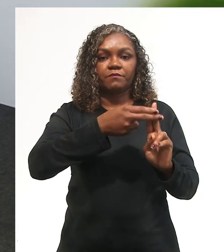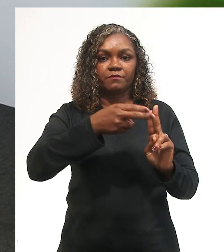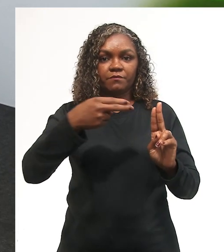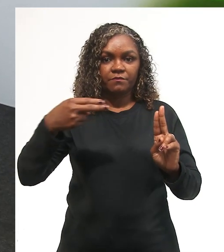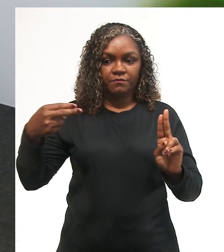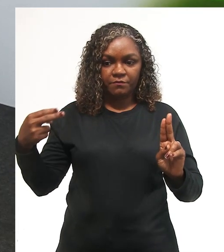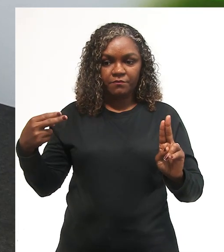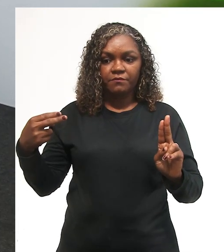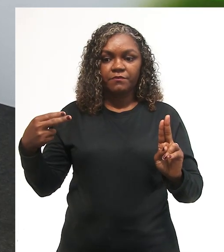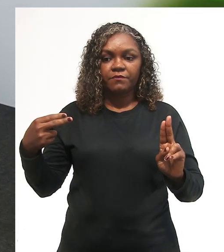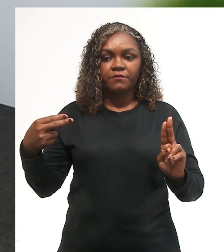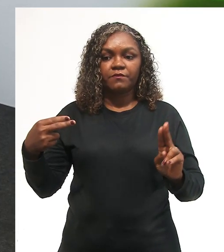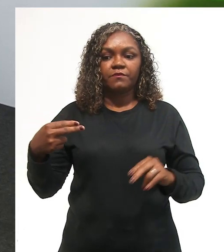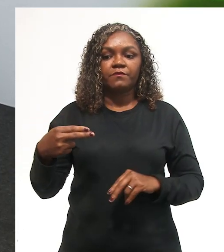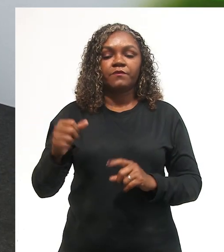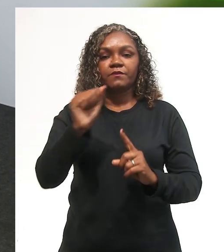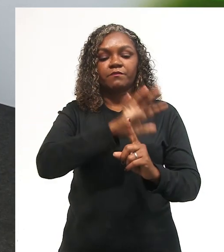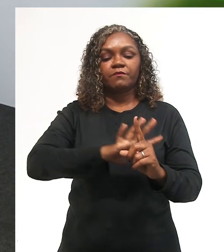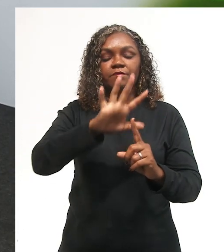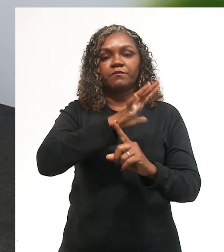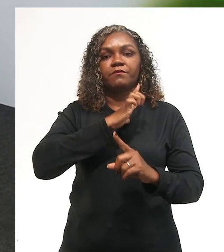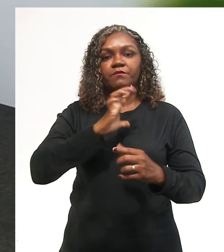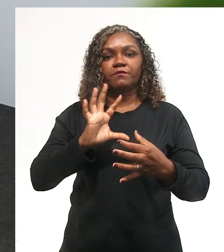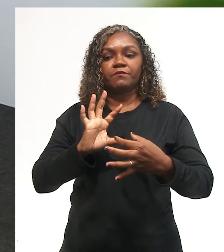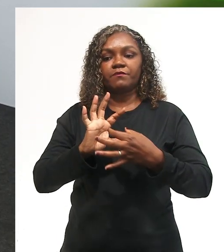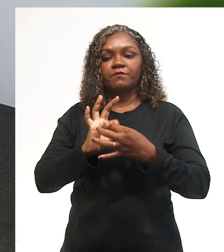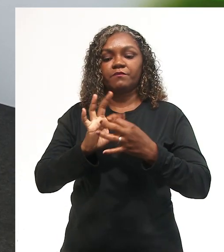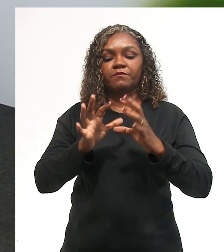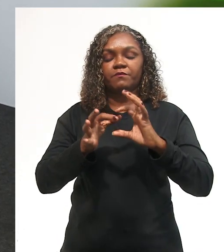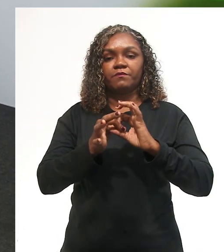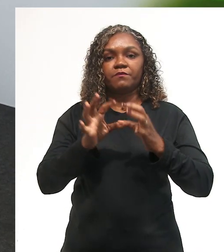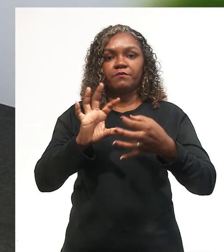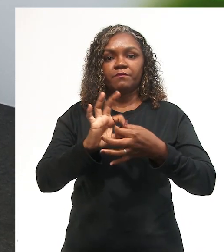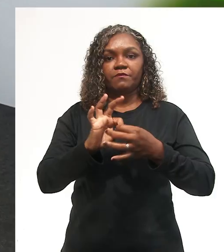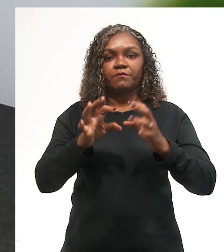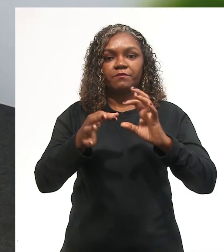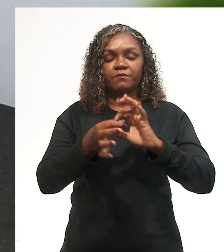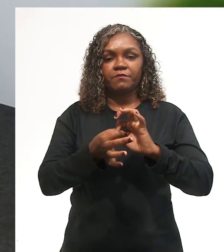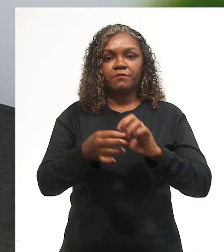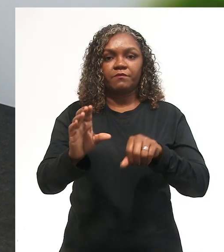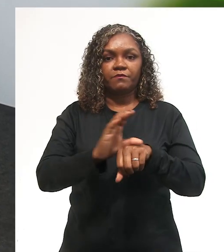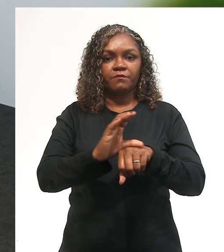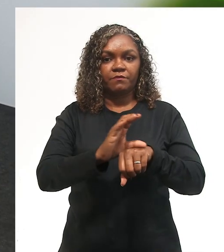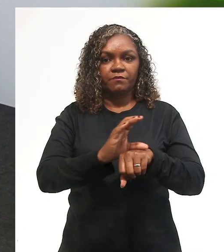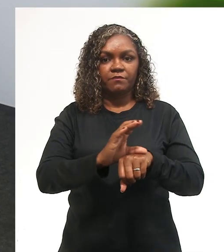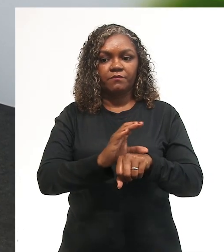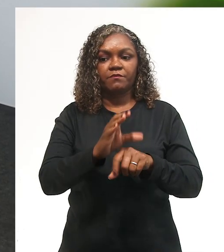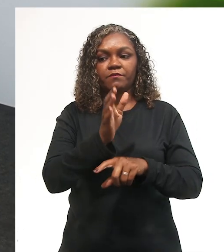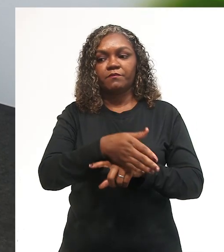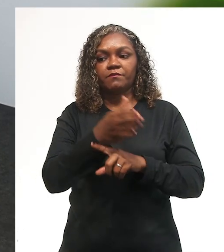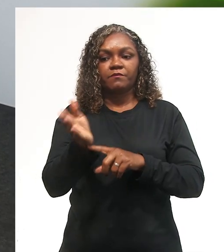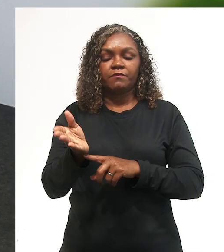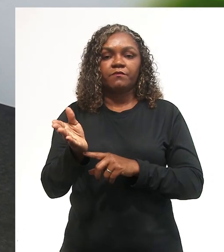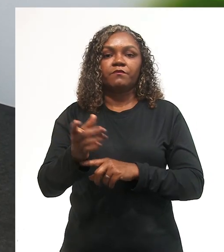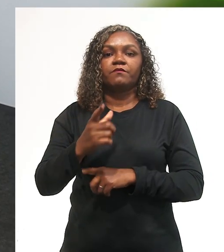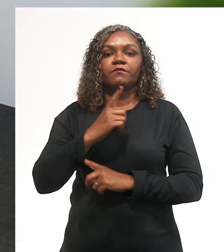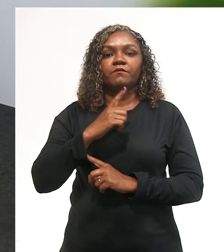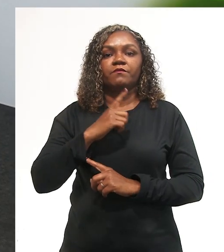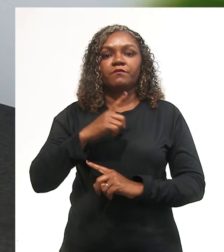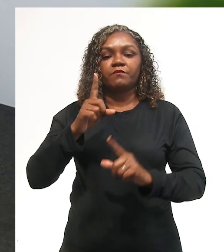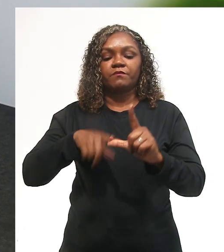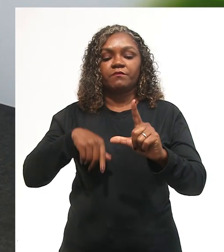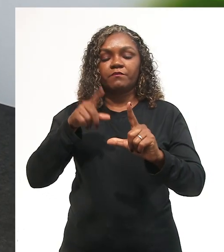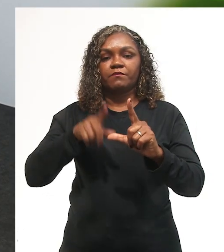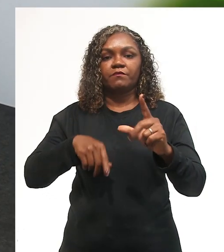Zona Norte. Aqui atrás de mim tem uma parede branca com os pontos interligados na cor cinza e à minha esquerda